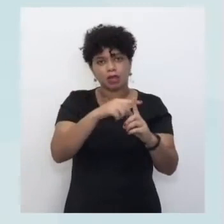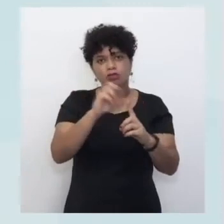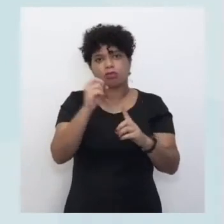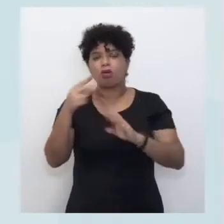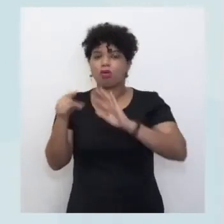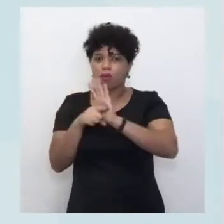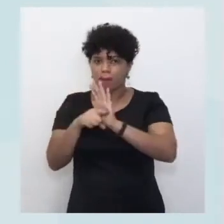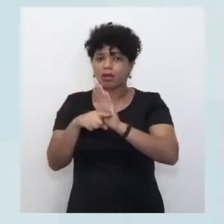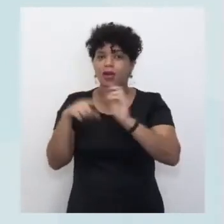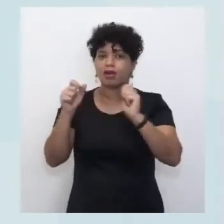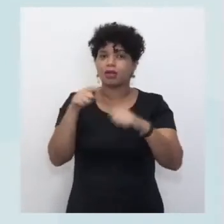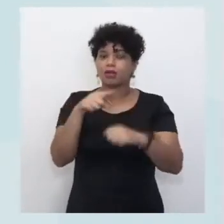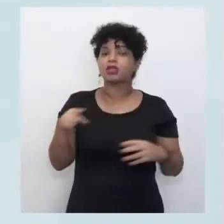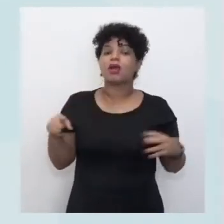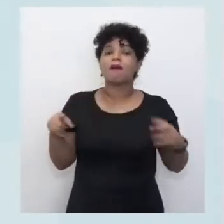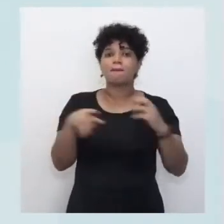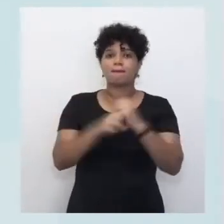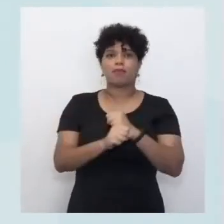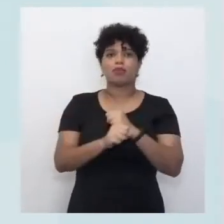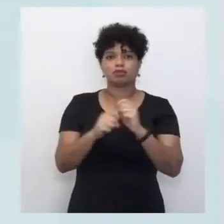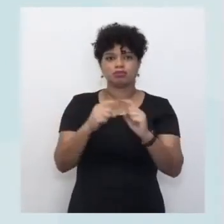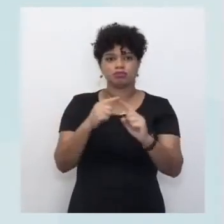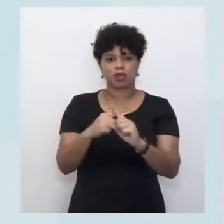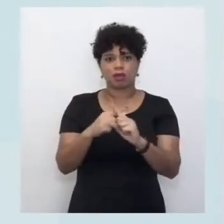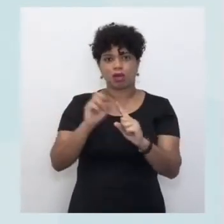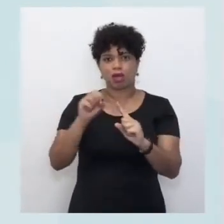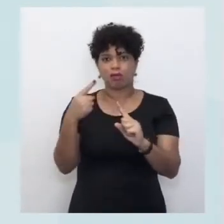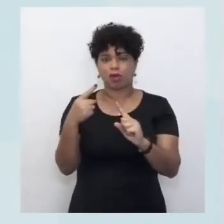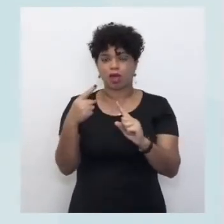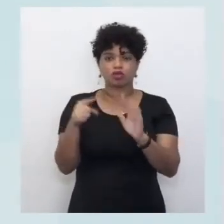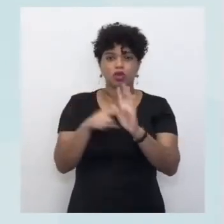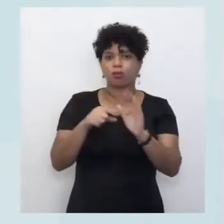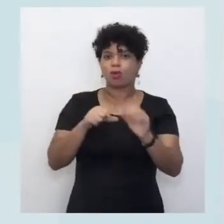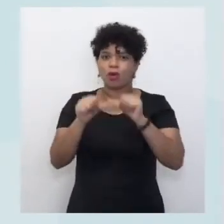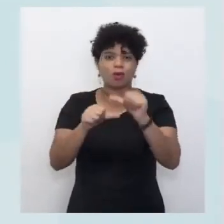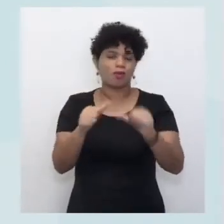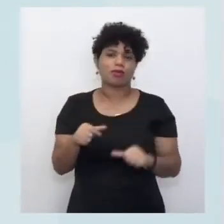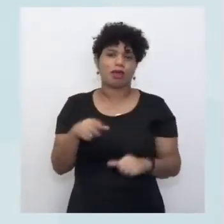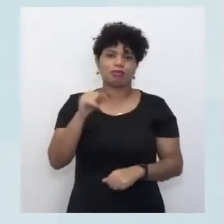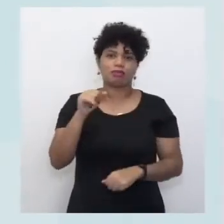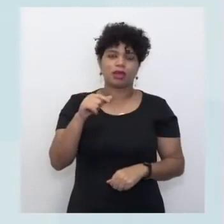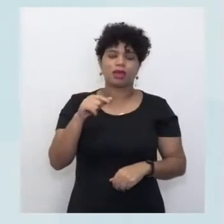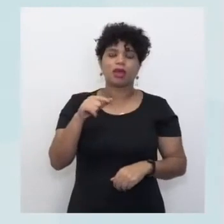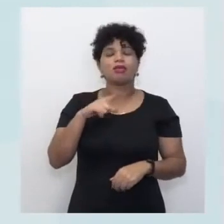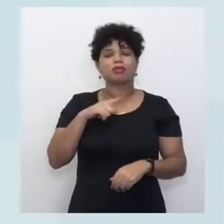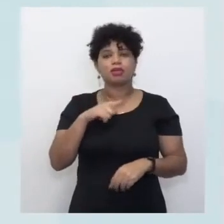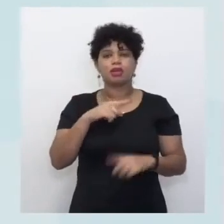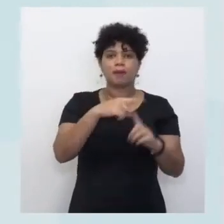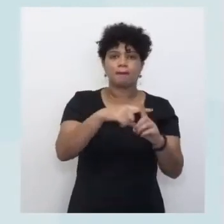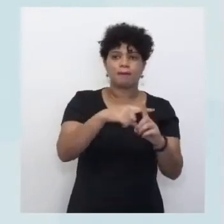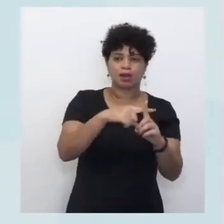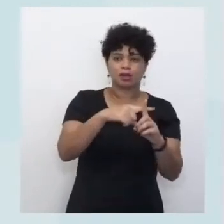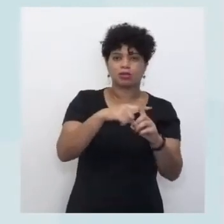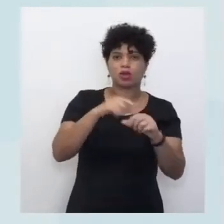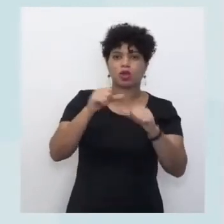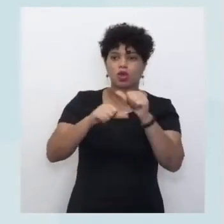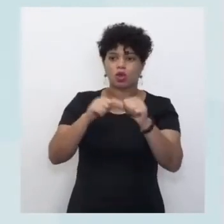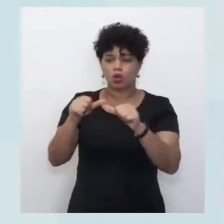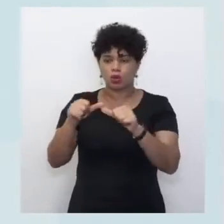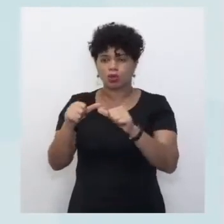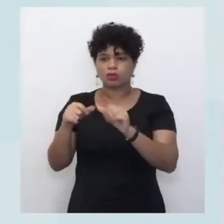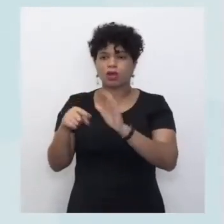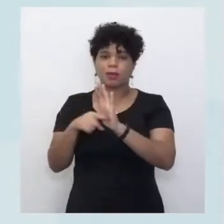multiplicar pelo sinal contrário. Então, se eu tenho mais, eu vou multiplicar por raiz quadrada de